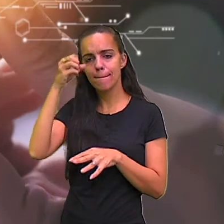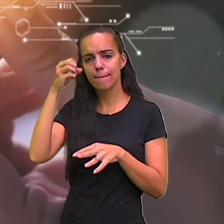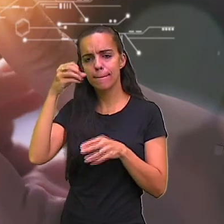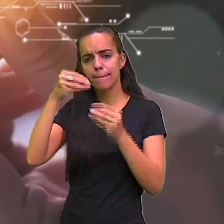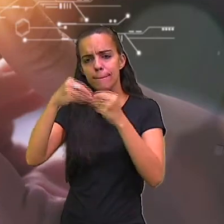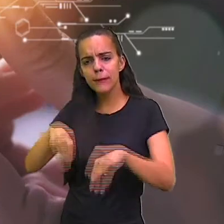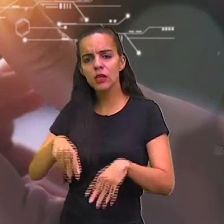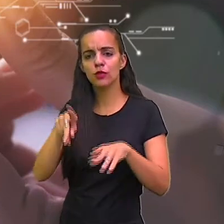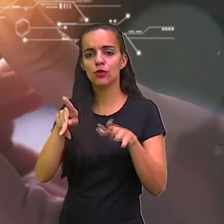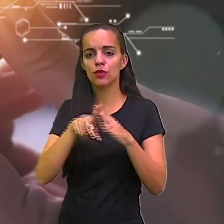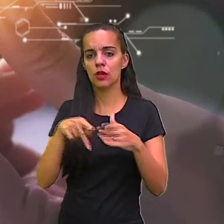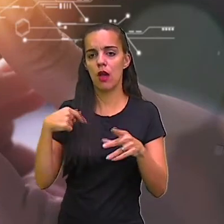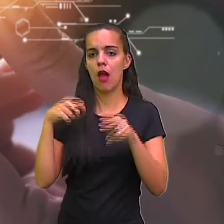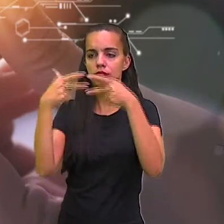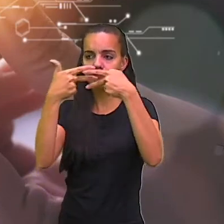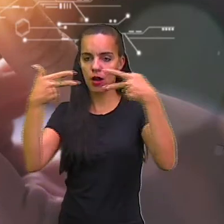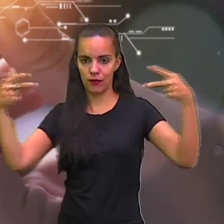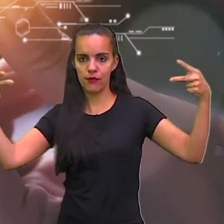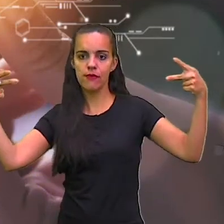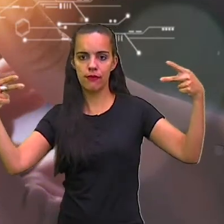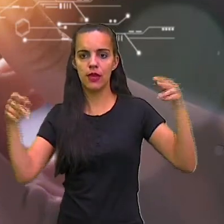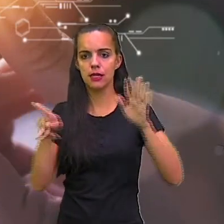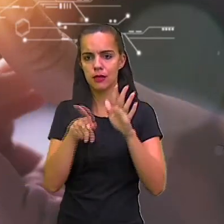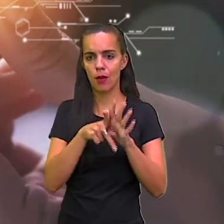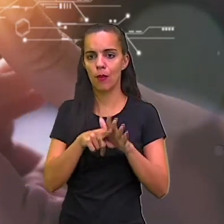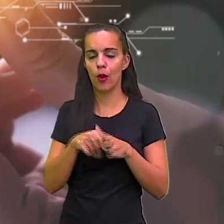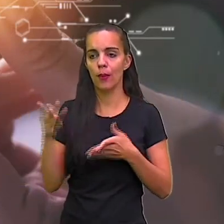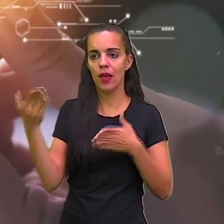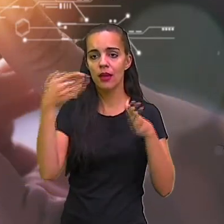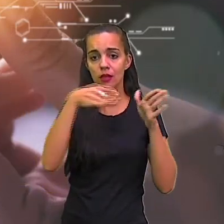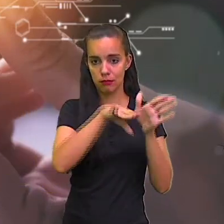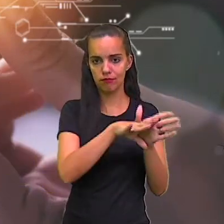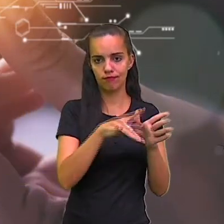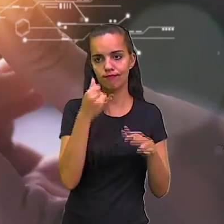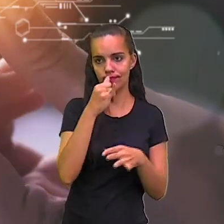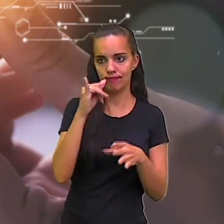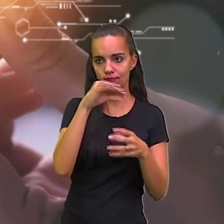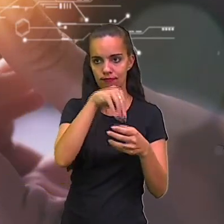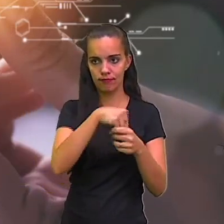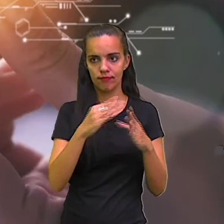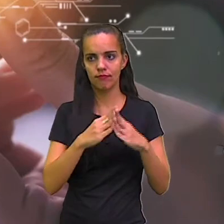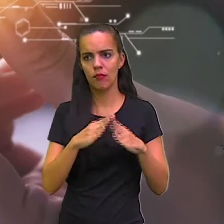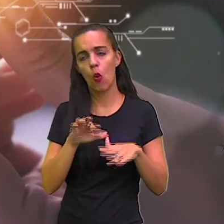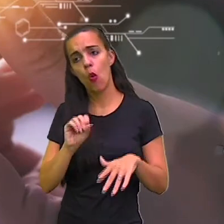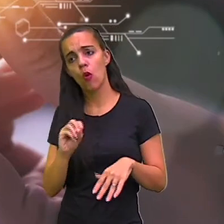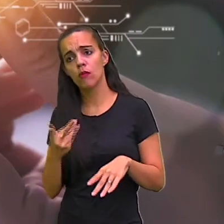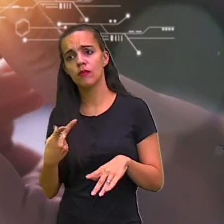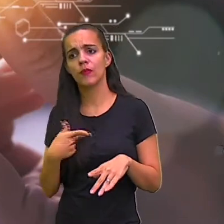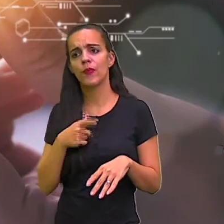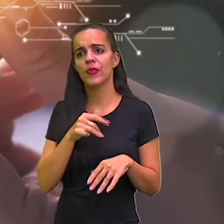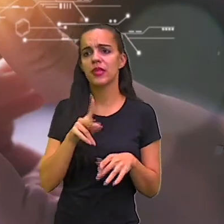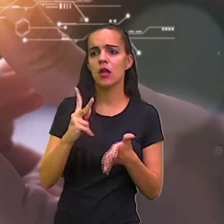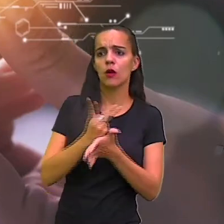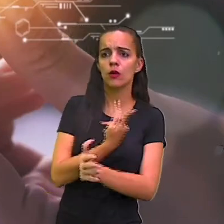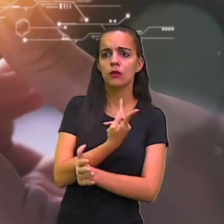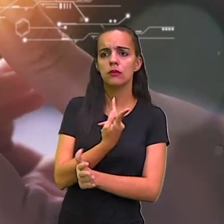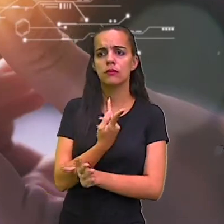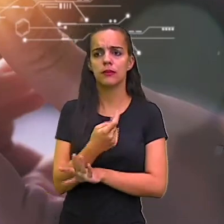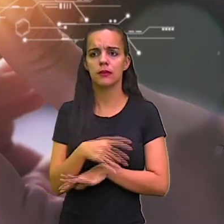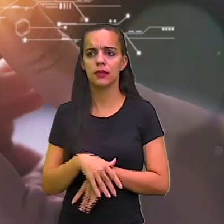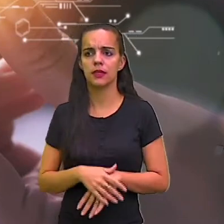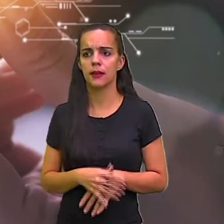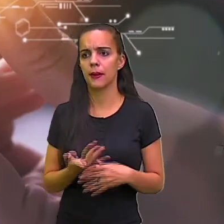problema a necessidade então de fazer uma manutenção ou quando acontece